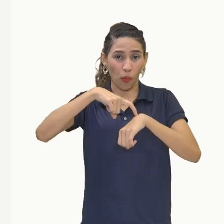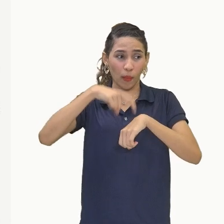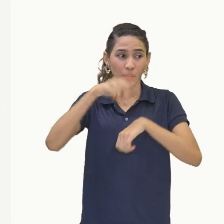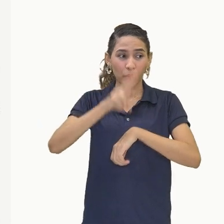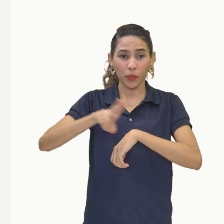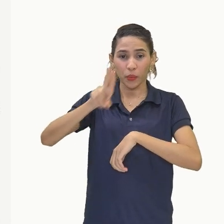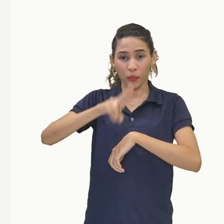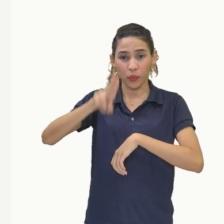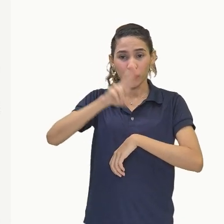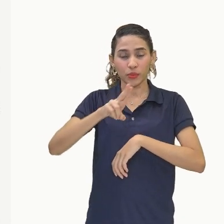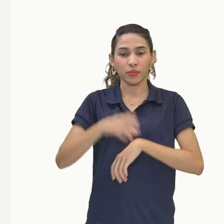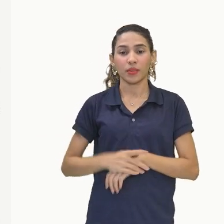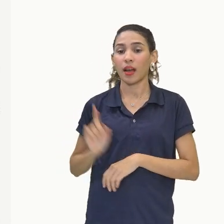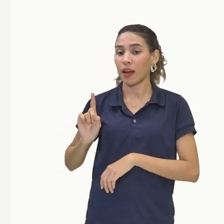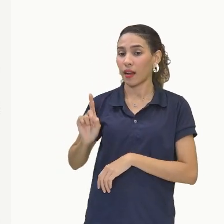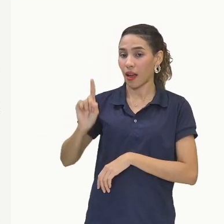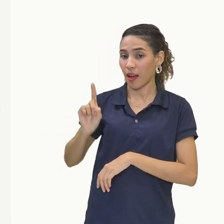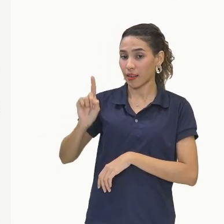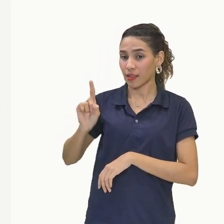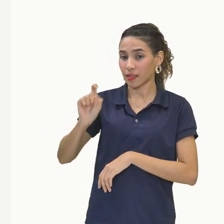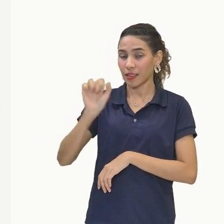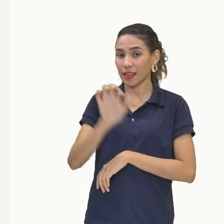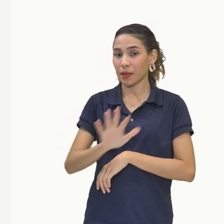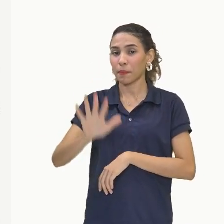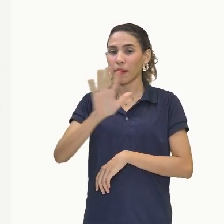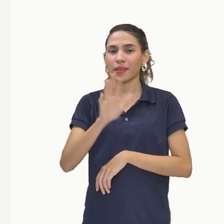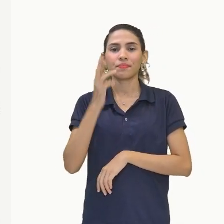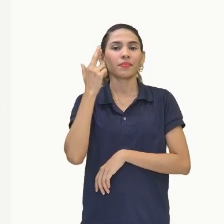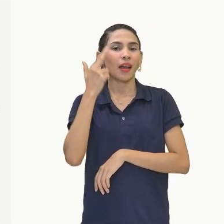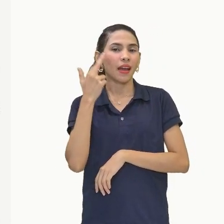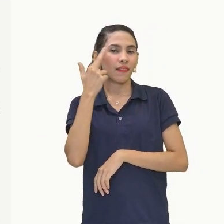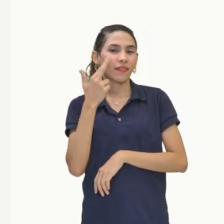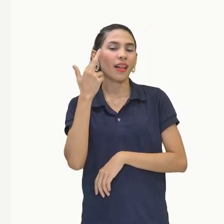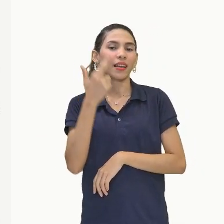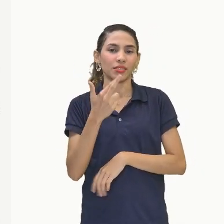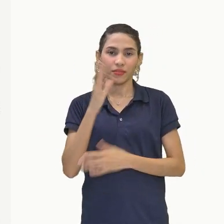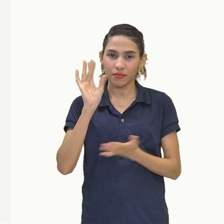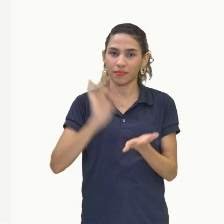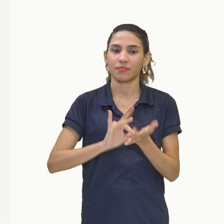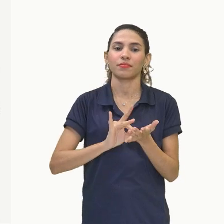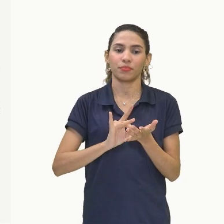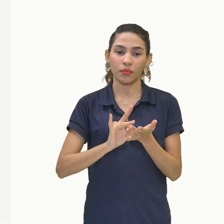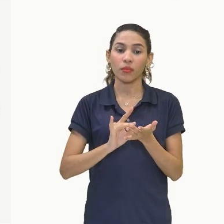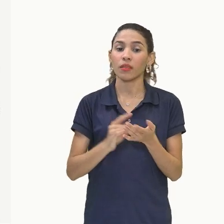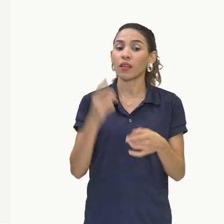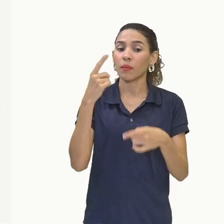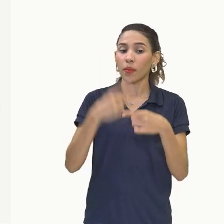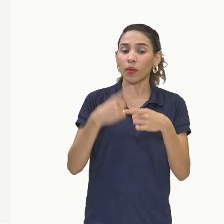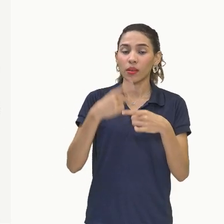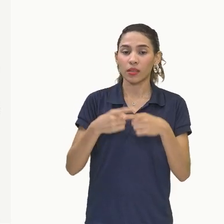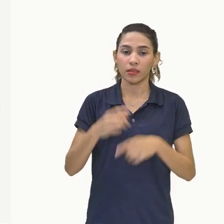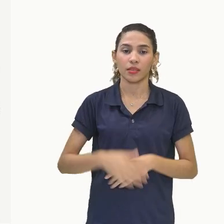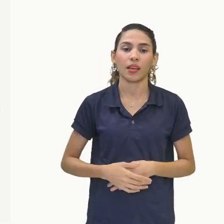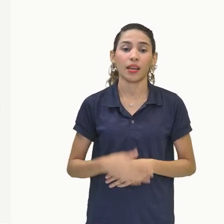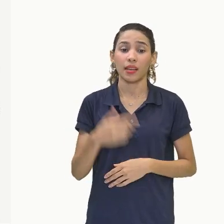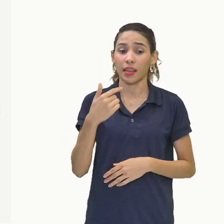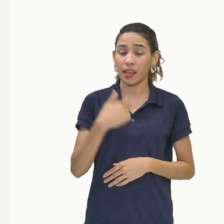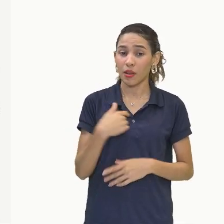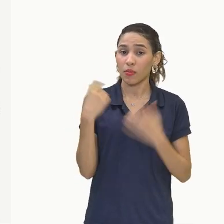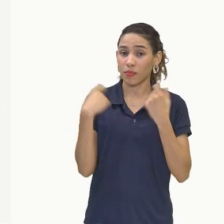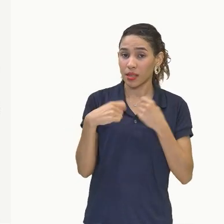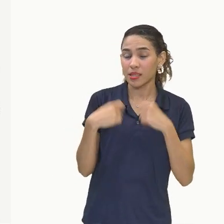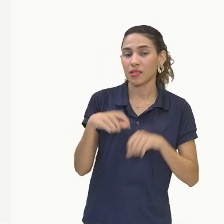essa imagem, ela nos dá e nos reflete muito bem. Por quê? Porque eu tenho que